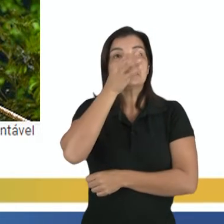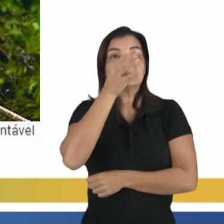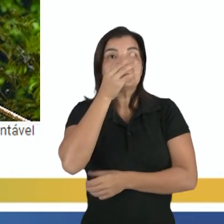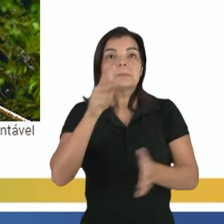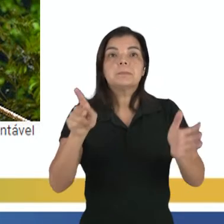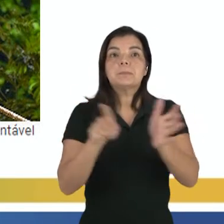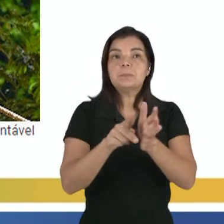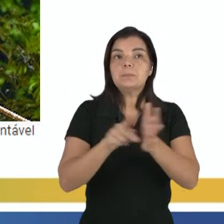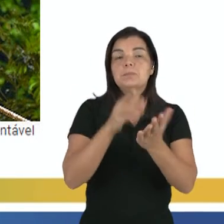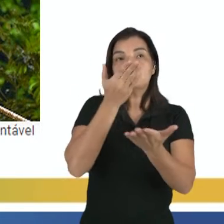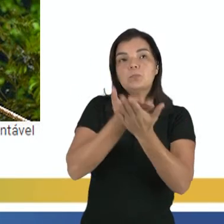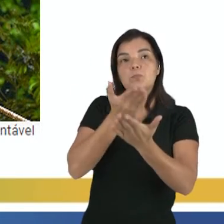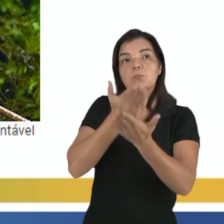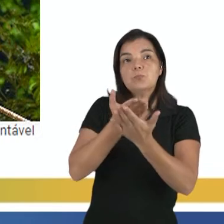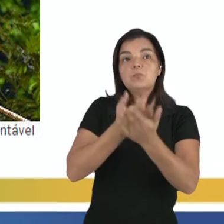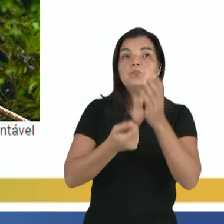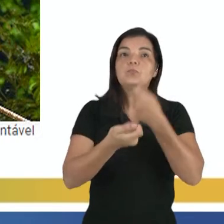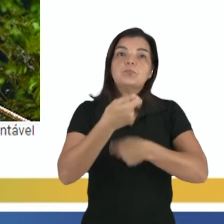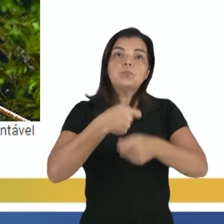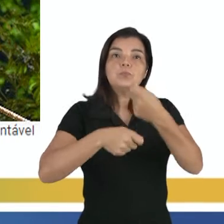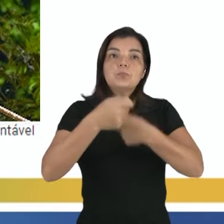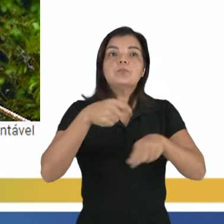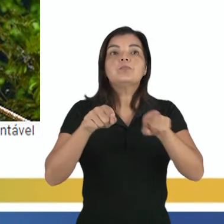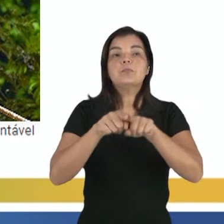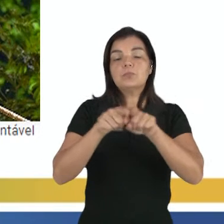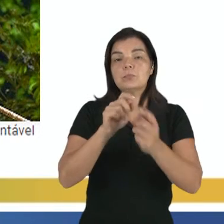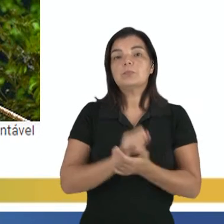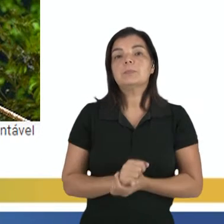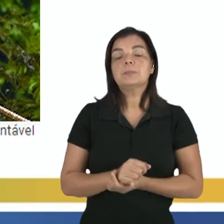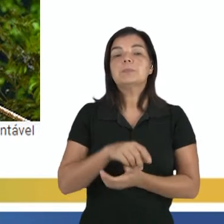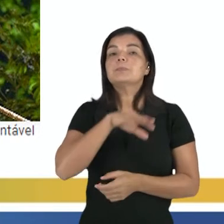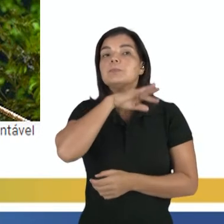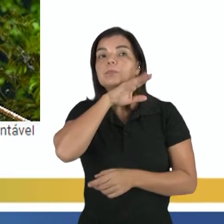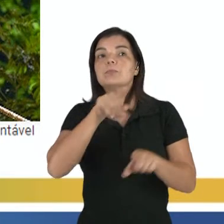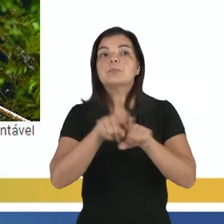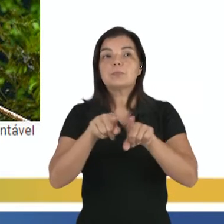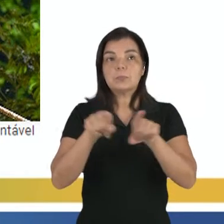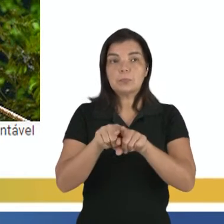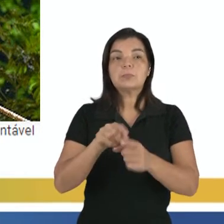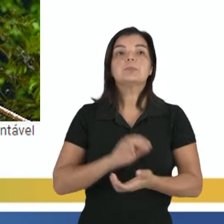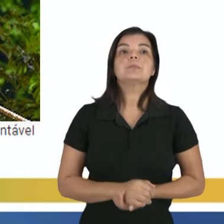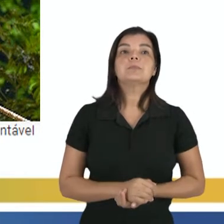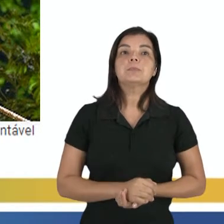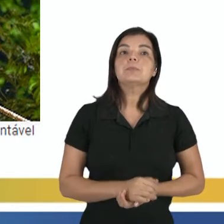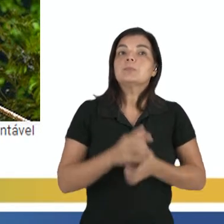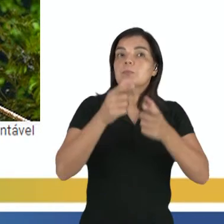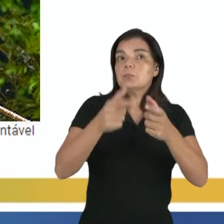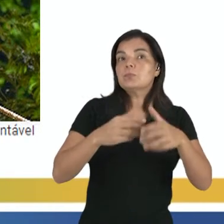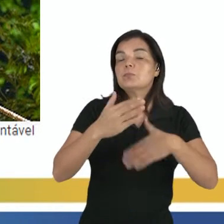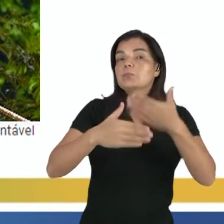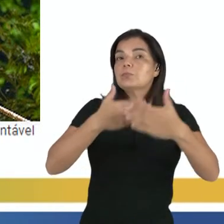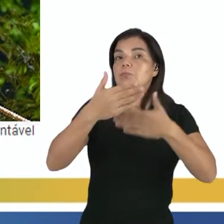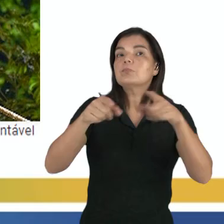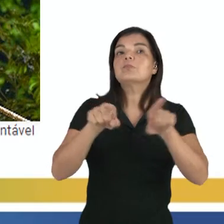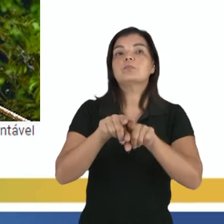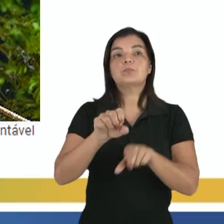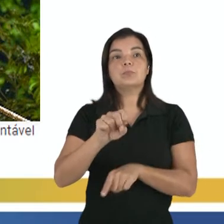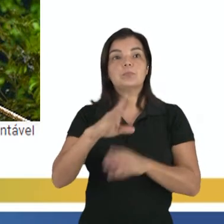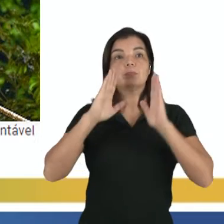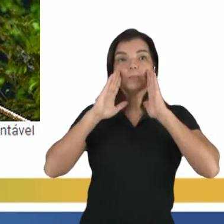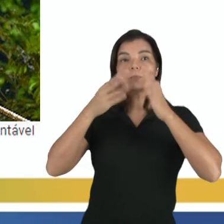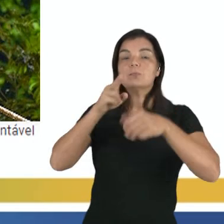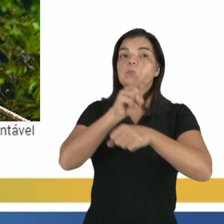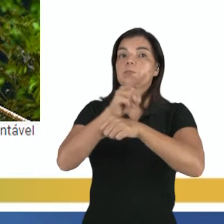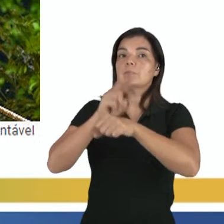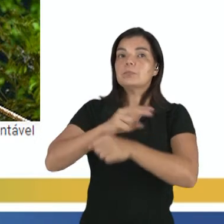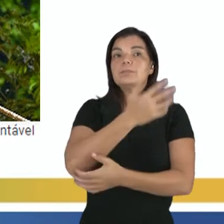destinadas ao estudo sobre o manejo econômico e sustentável das espécies nativas. Temos as reservas de desenvolvimento sustentável,